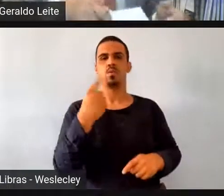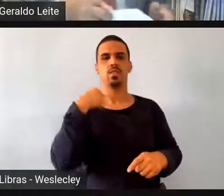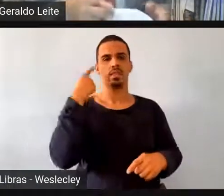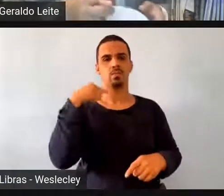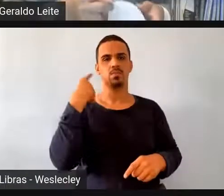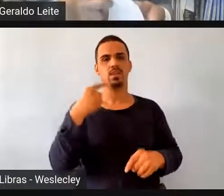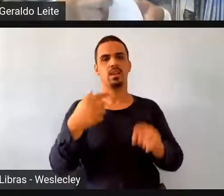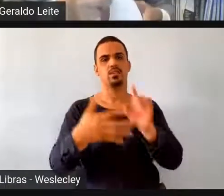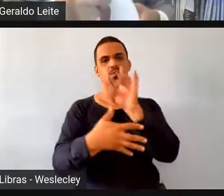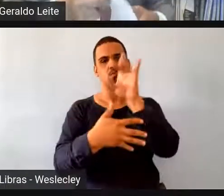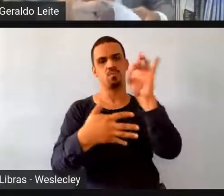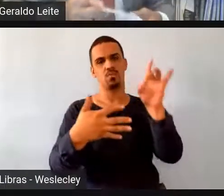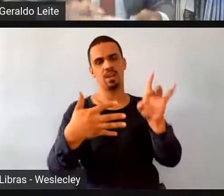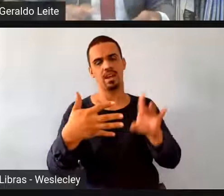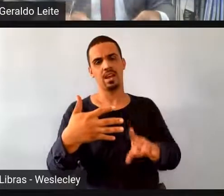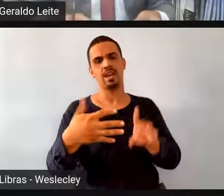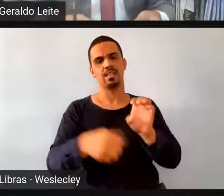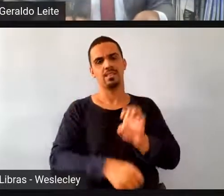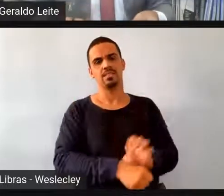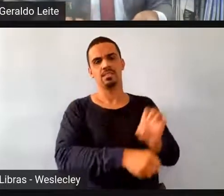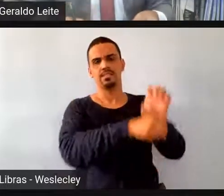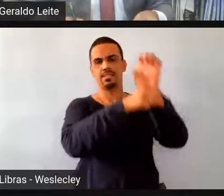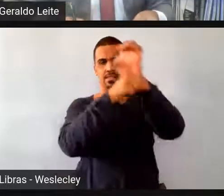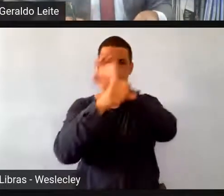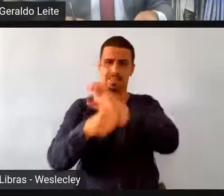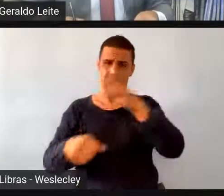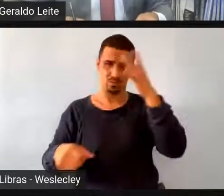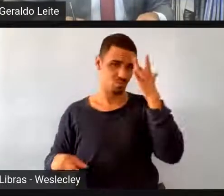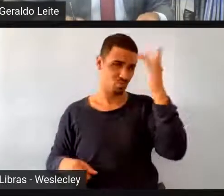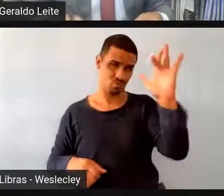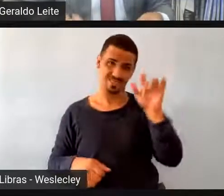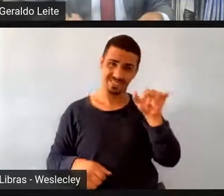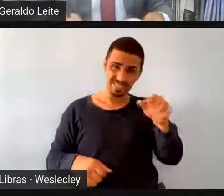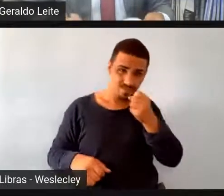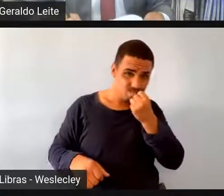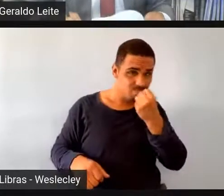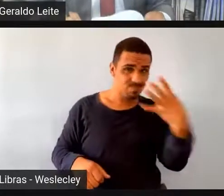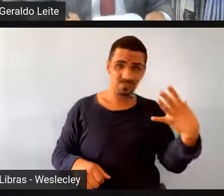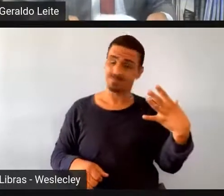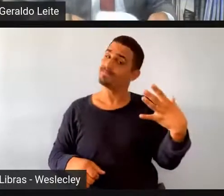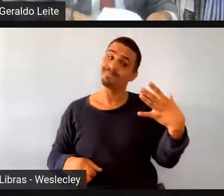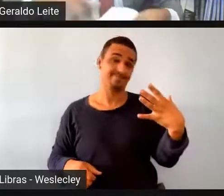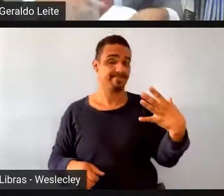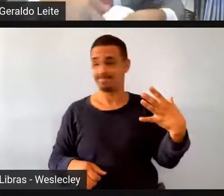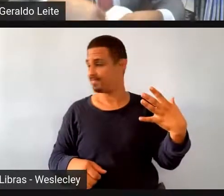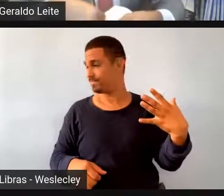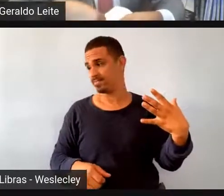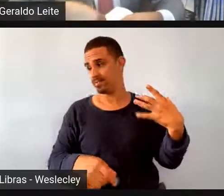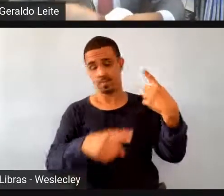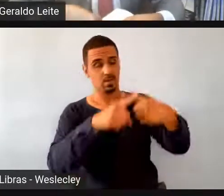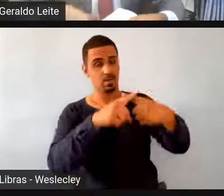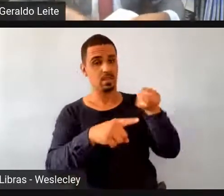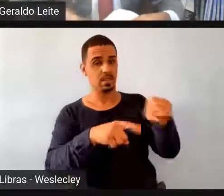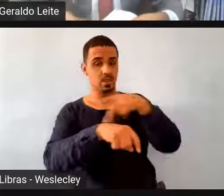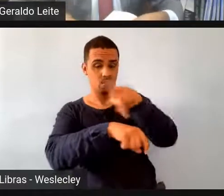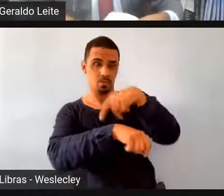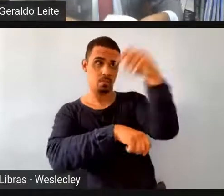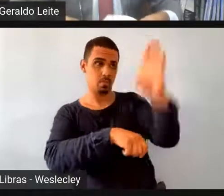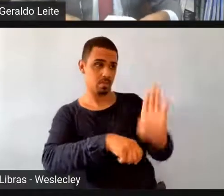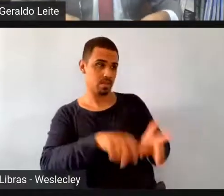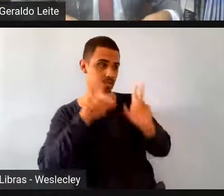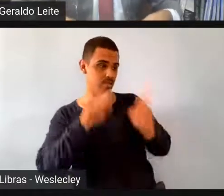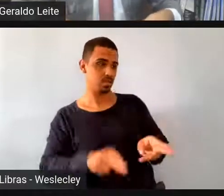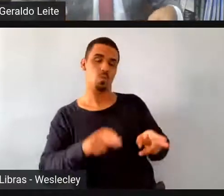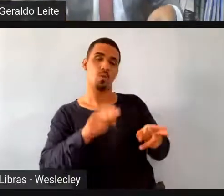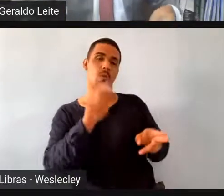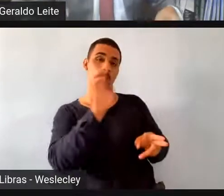muito controlado. Né? Dependeria de controles locais que nem sempre vão estar em pé num país como o Brasil. Mas